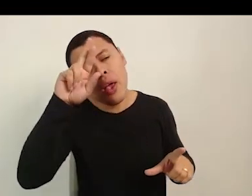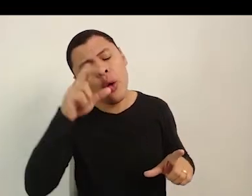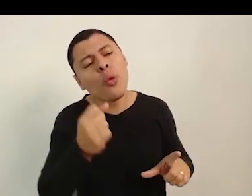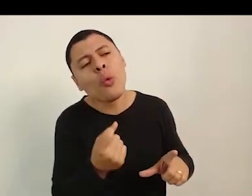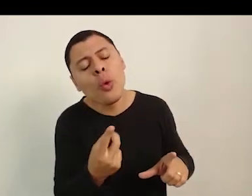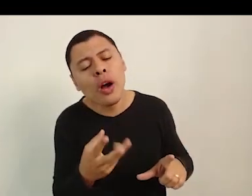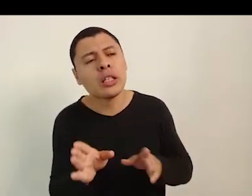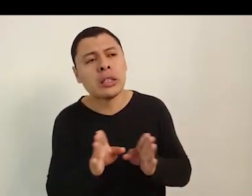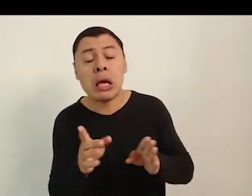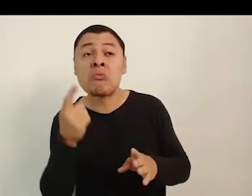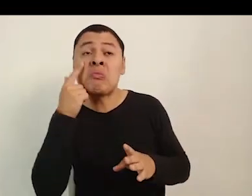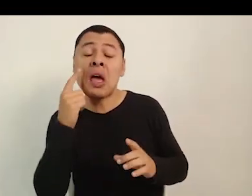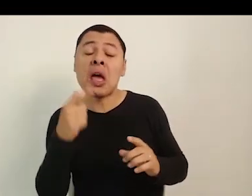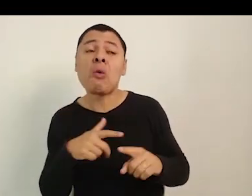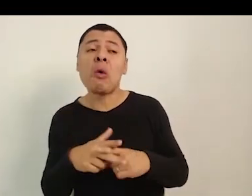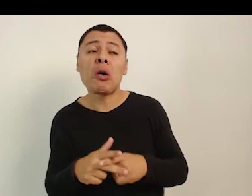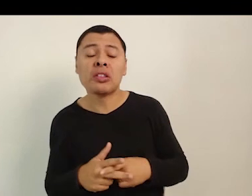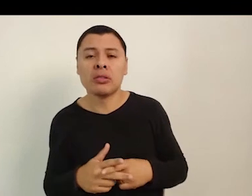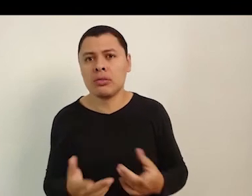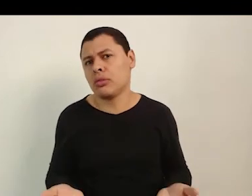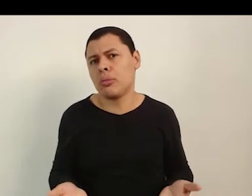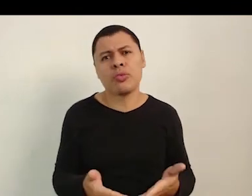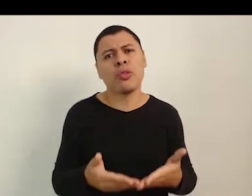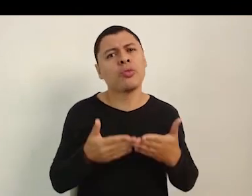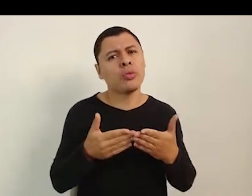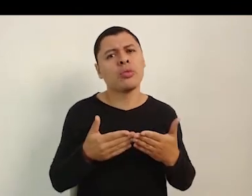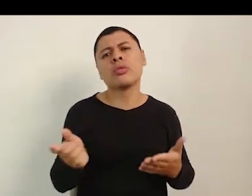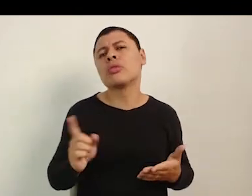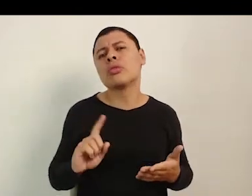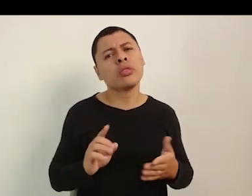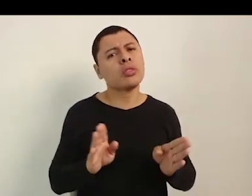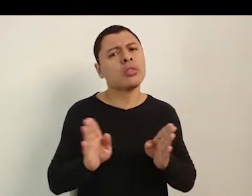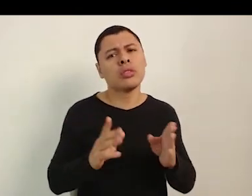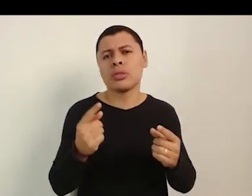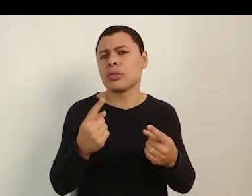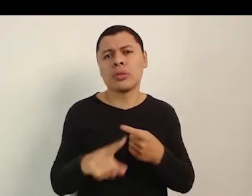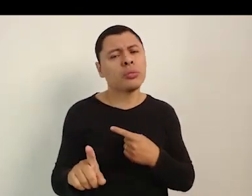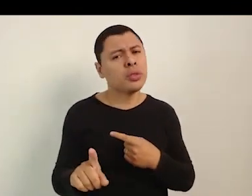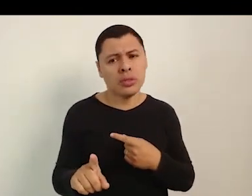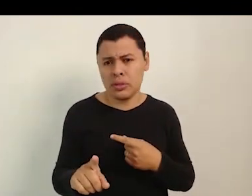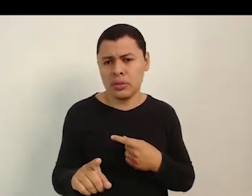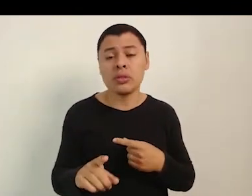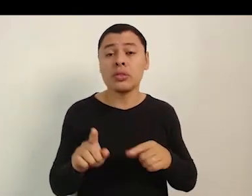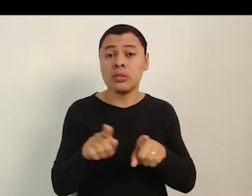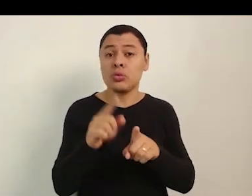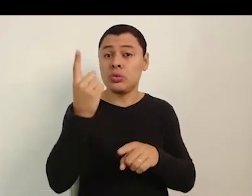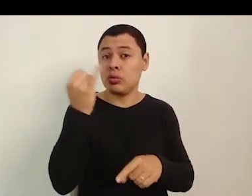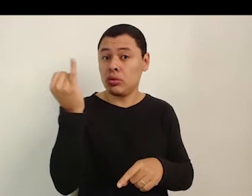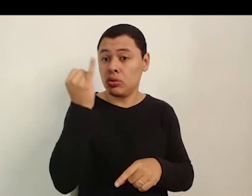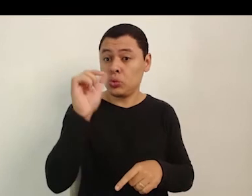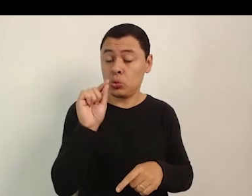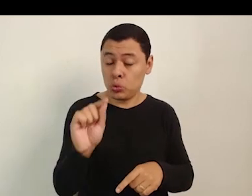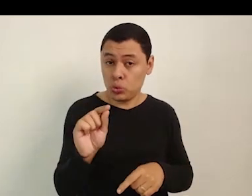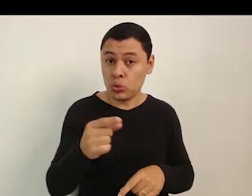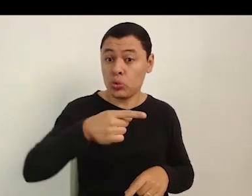quem sabe eu corrija eles. Né? Não, gente, não é assim que a gente trabalha com acessibilidade. Um detalhe bem importante é que, tipo, a